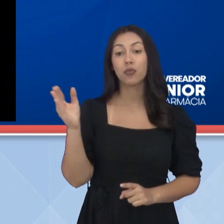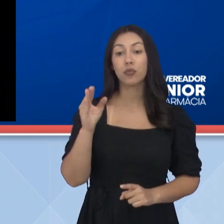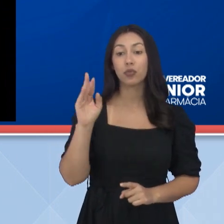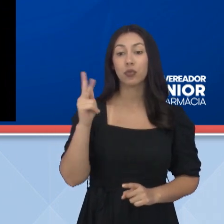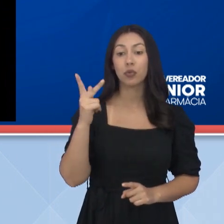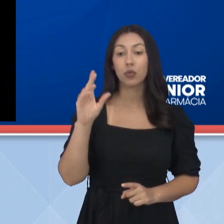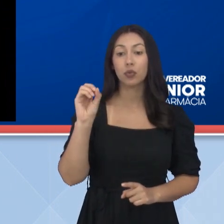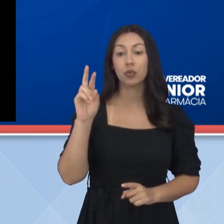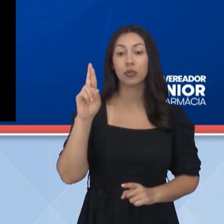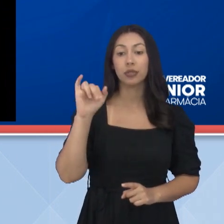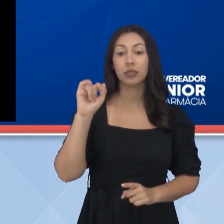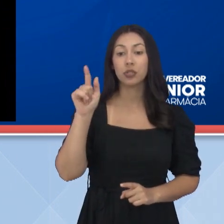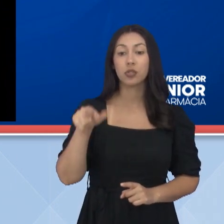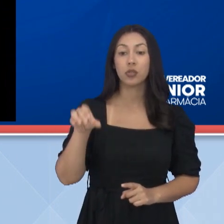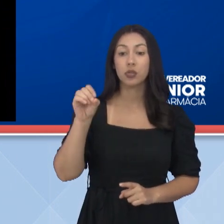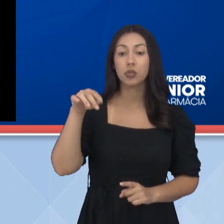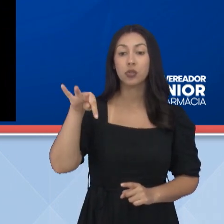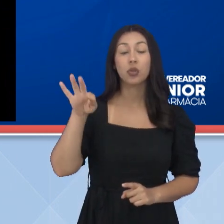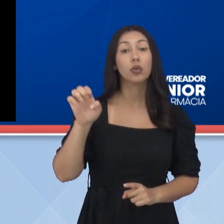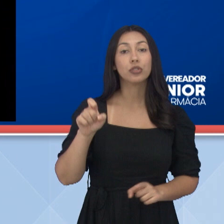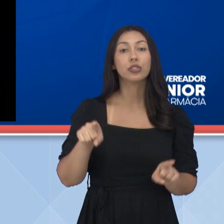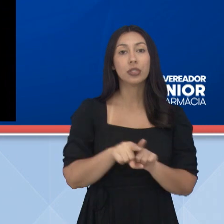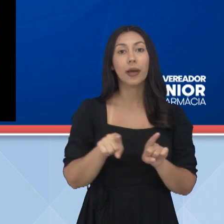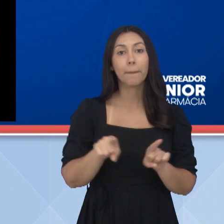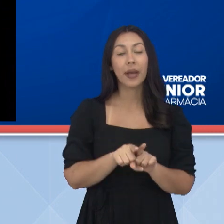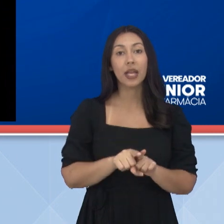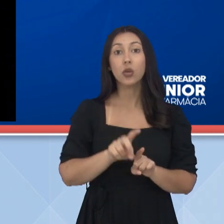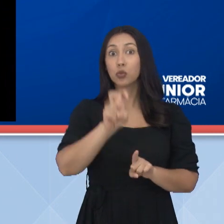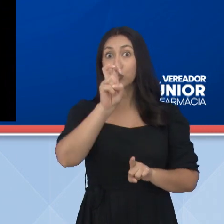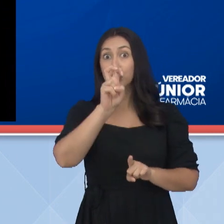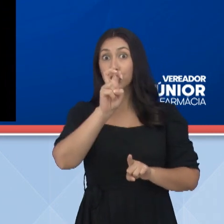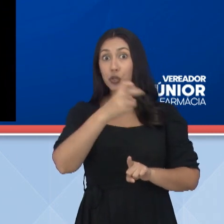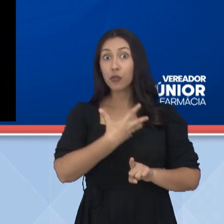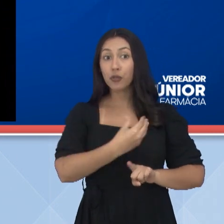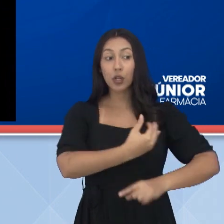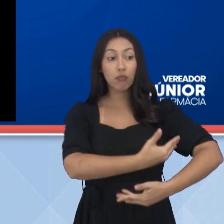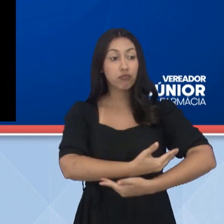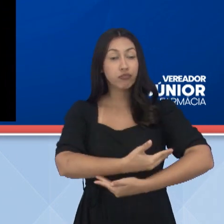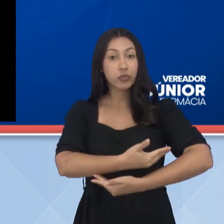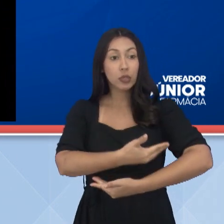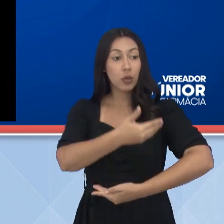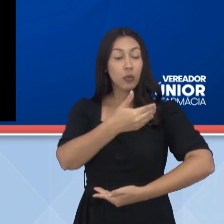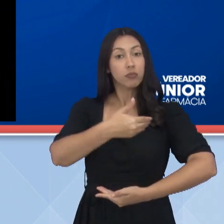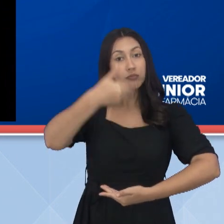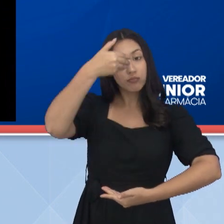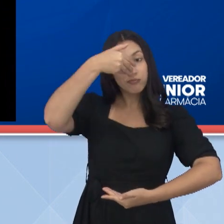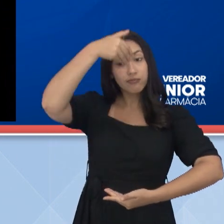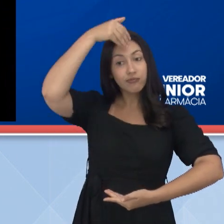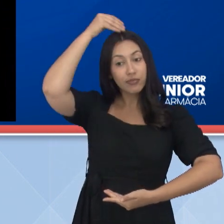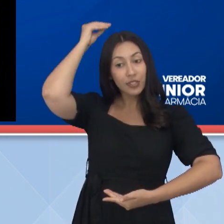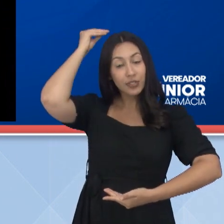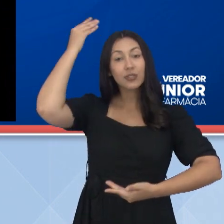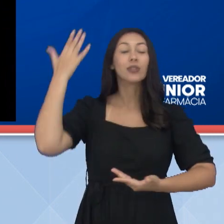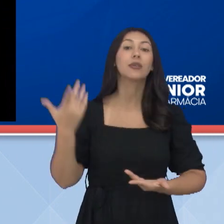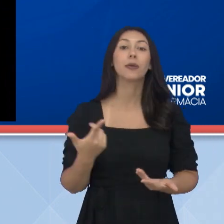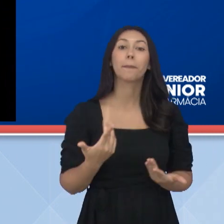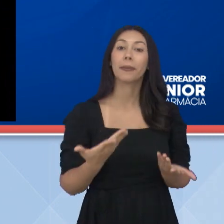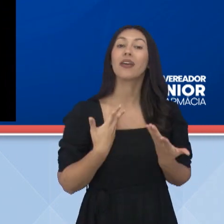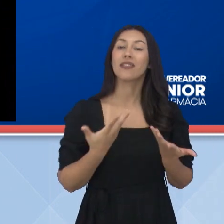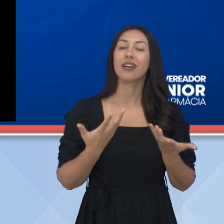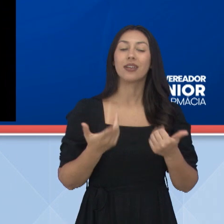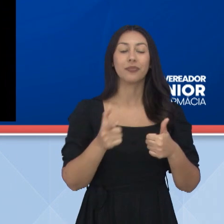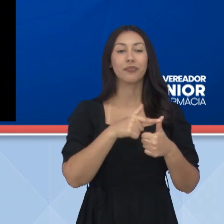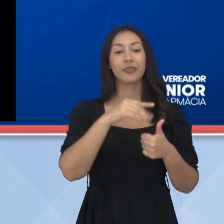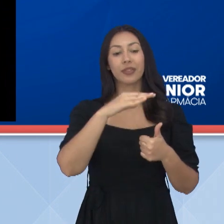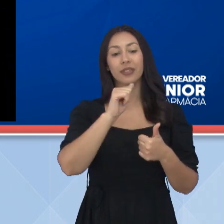né? Aonde batizou seus 5 filhos, toda uma história ali na região. Me permita aqui falar o nome de cada filho: